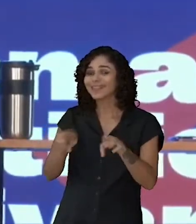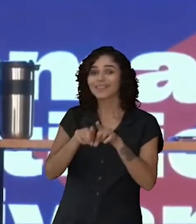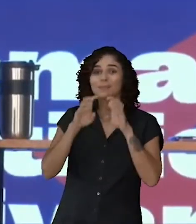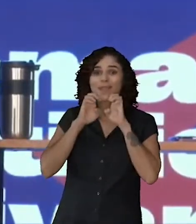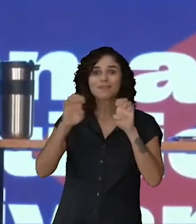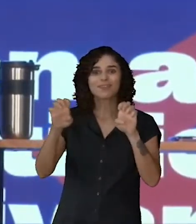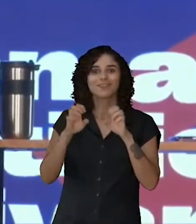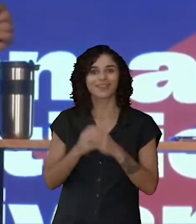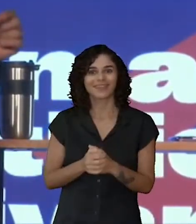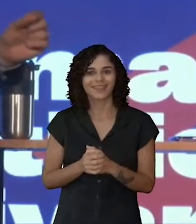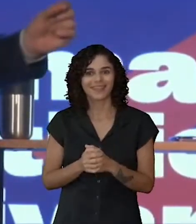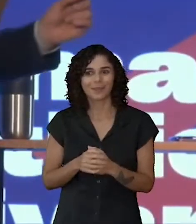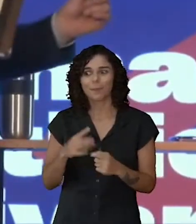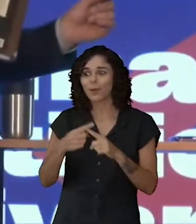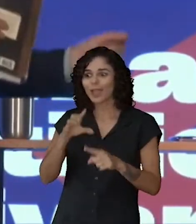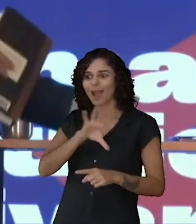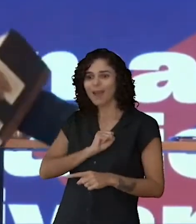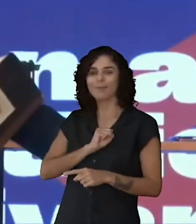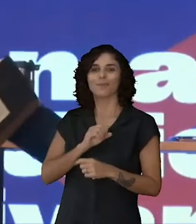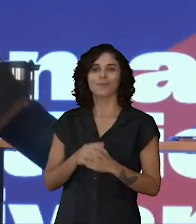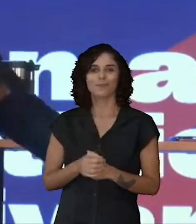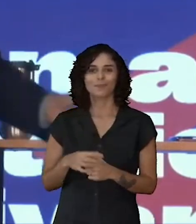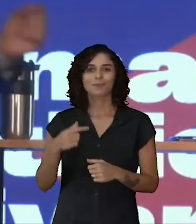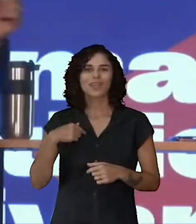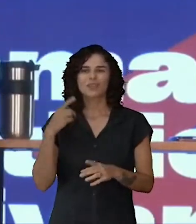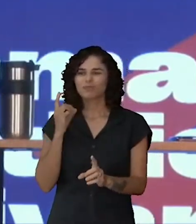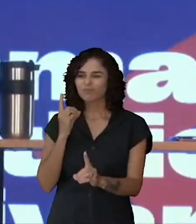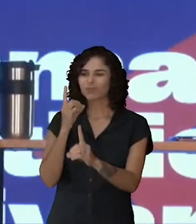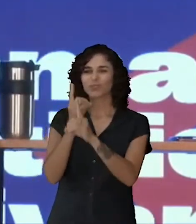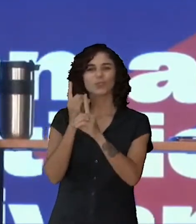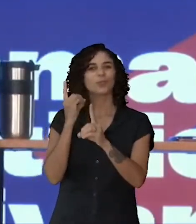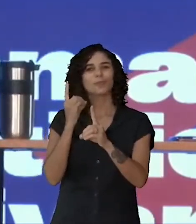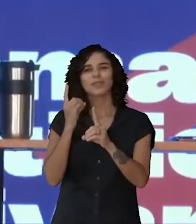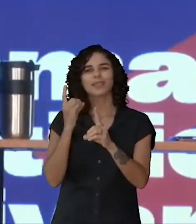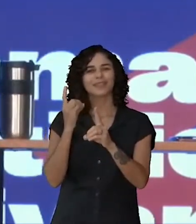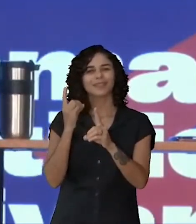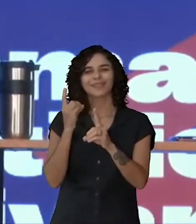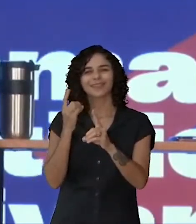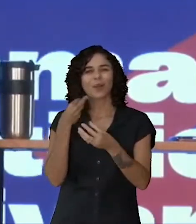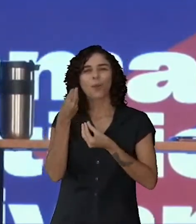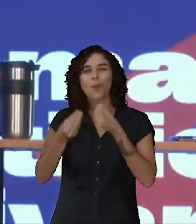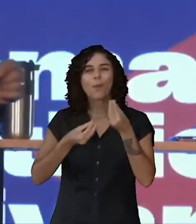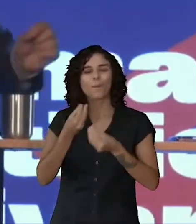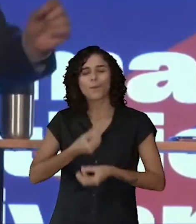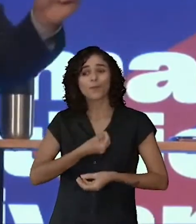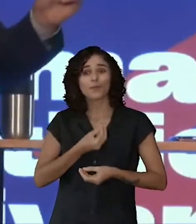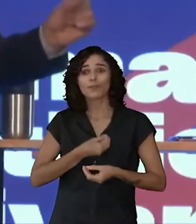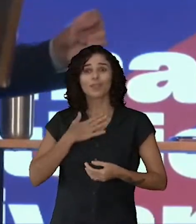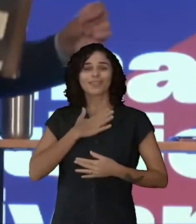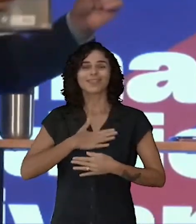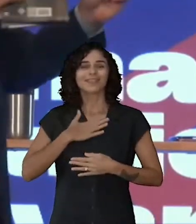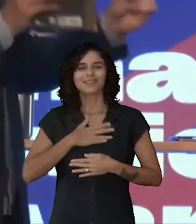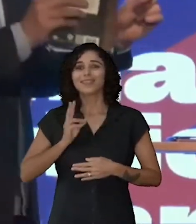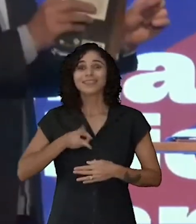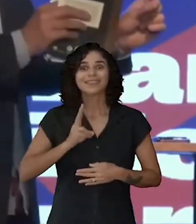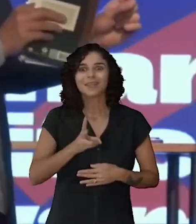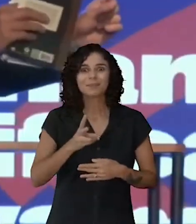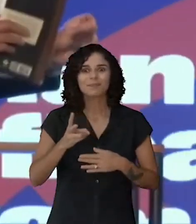o segredo de viver satisfeito em toda e qualquer situação. Porque eu